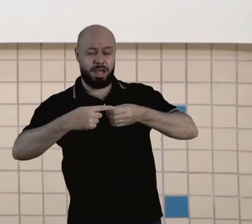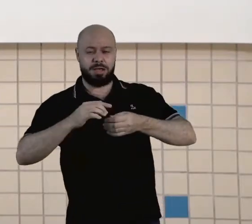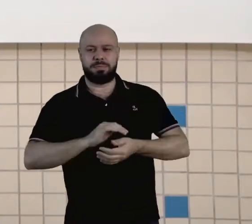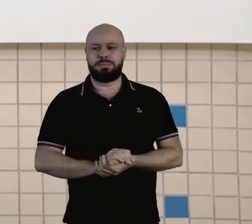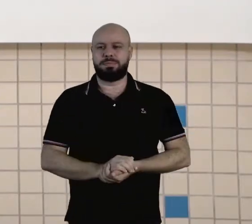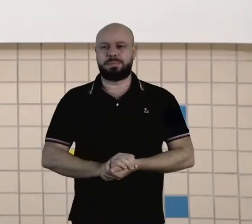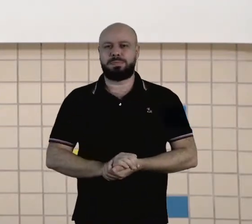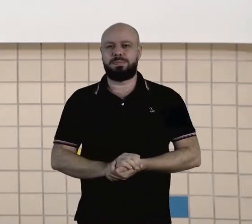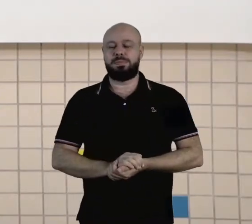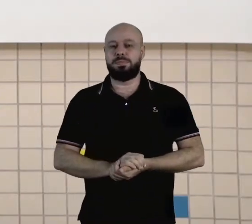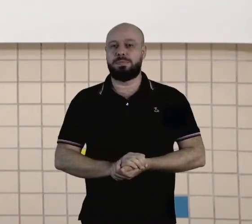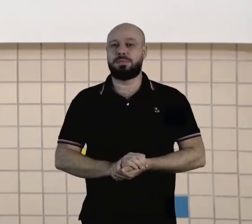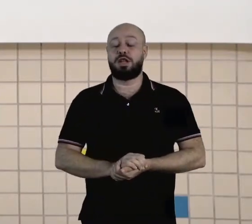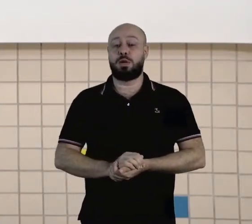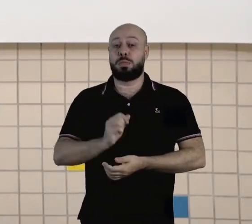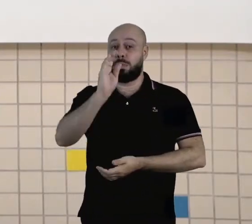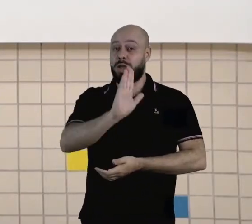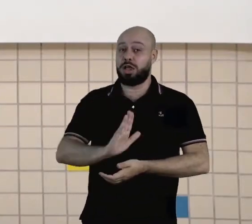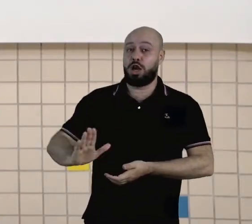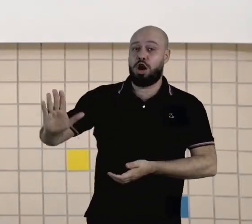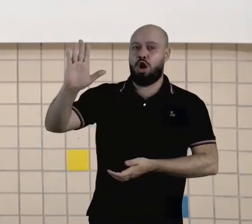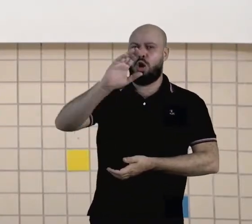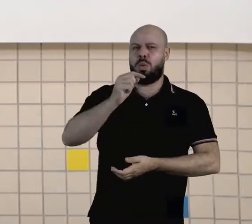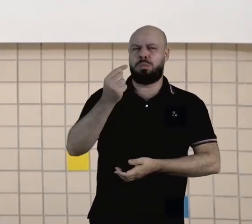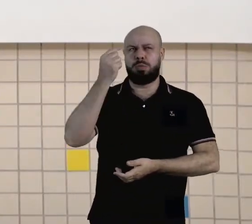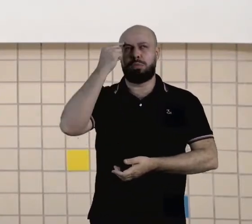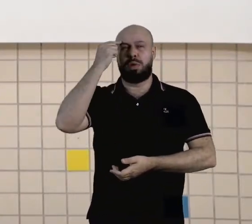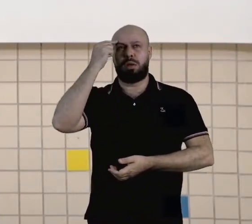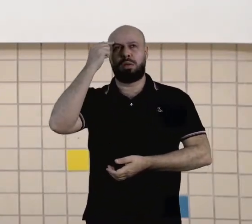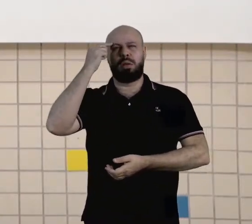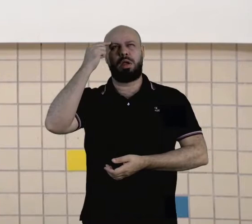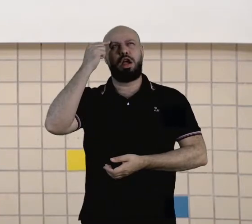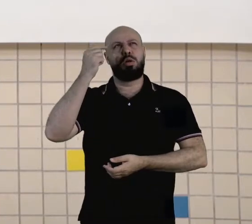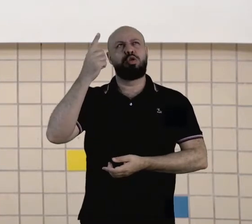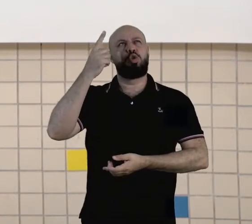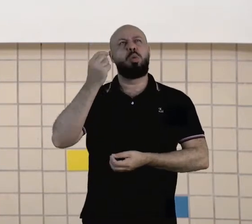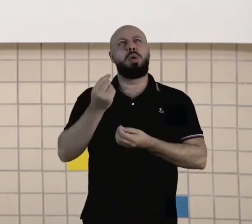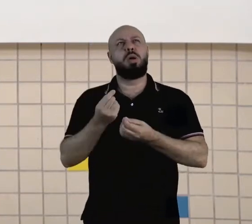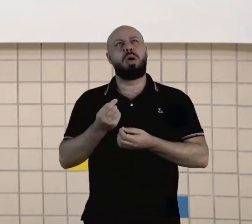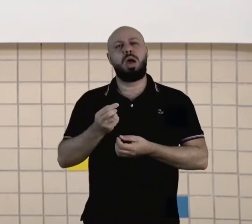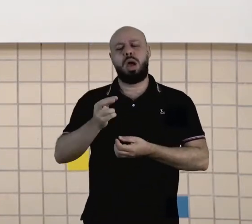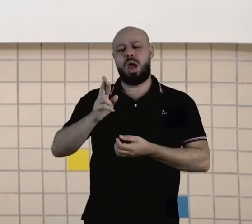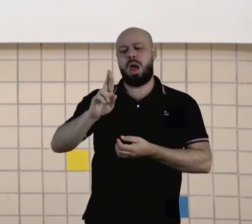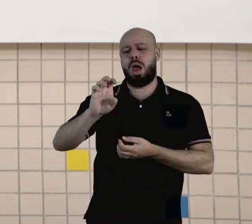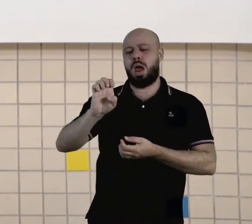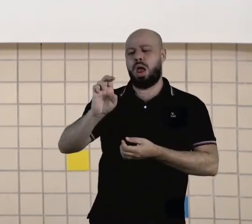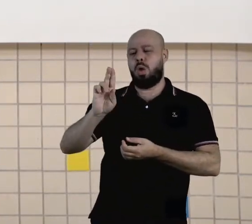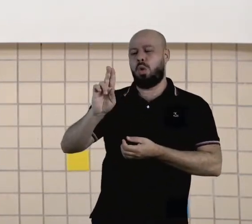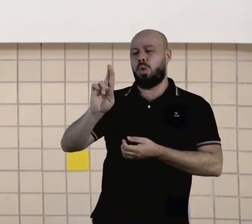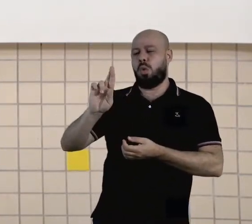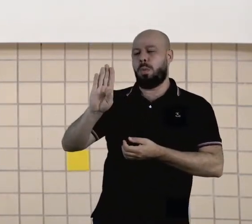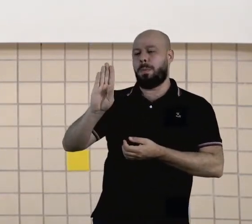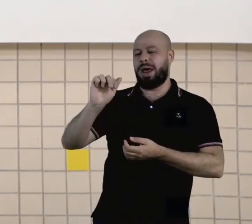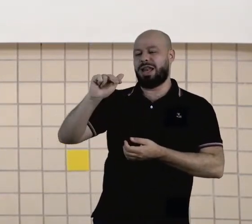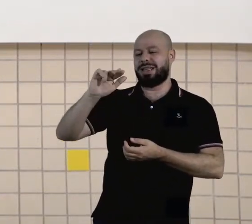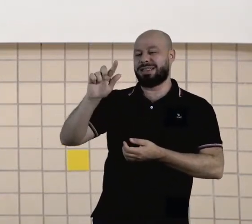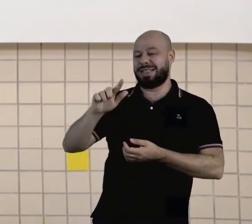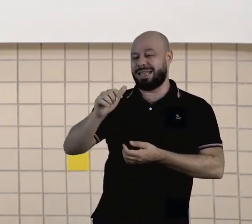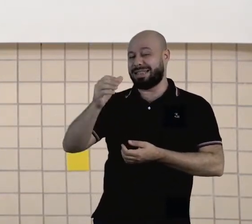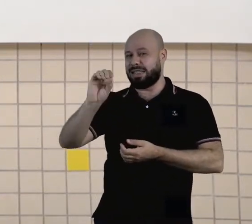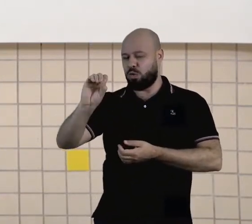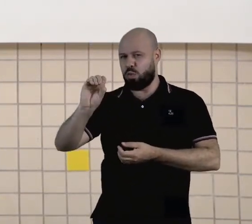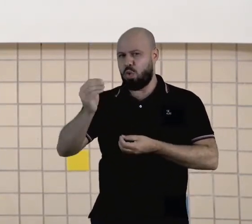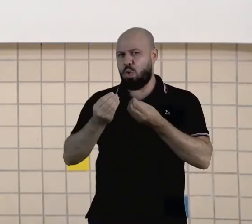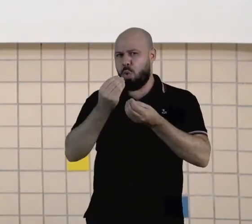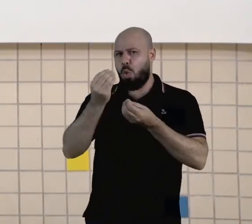surgir então no Brasil uma ideia de reurbanização. O Brasil estava agora nos holofotes